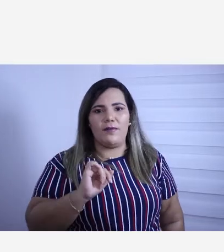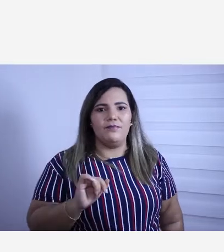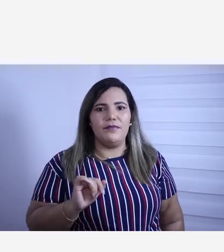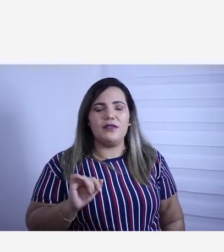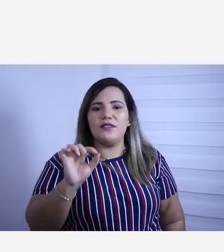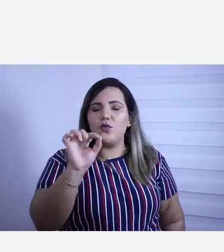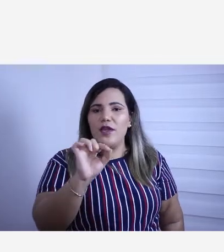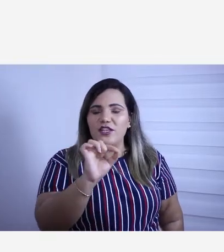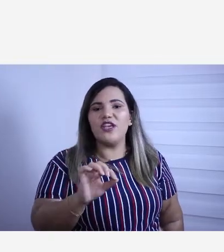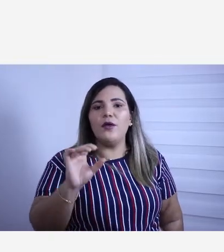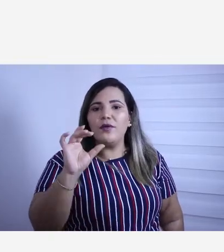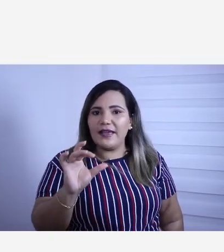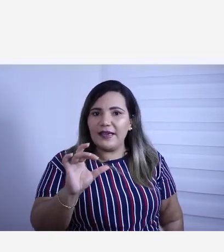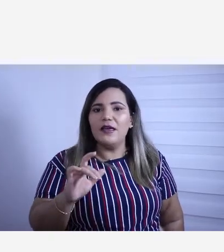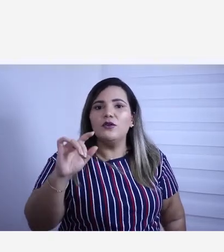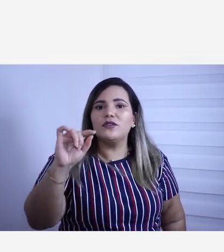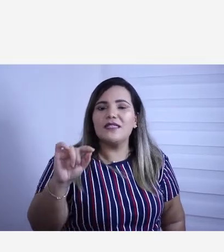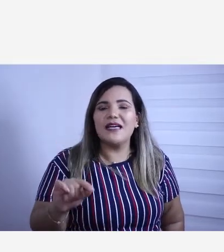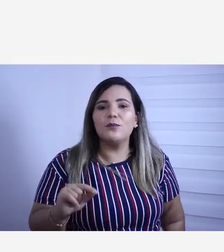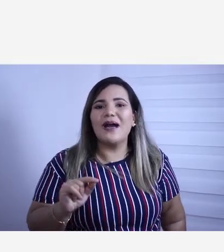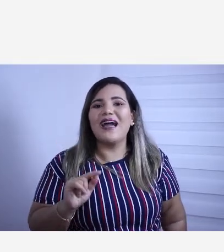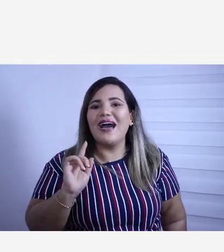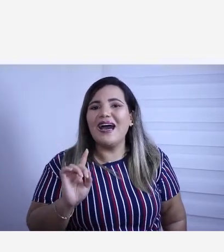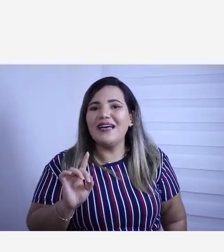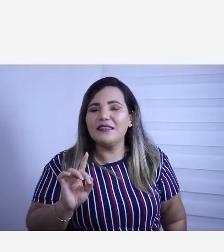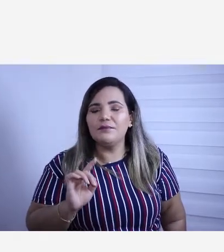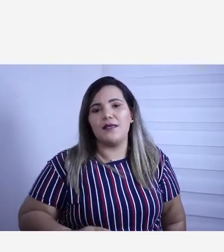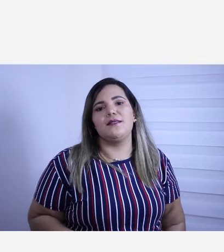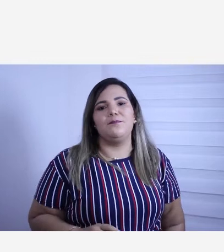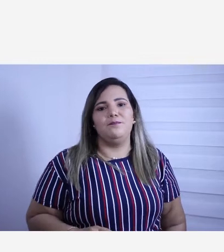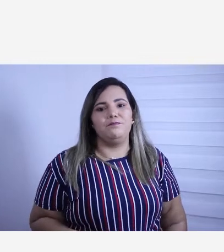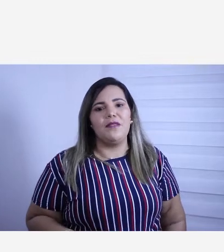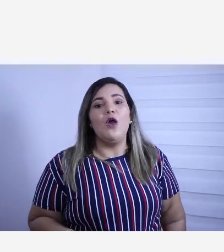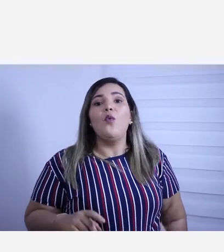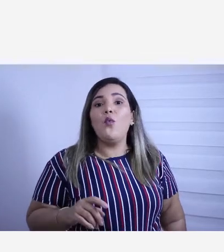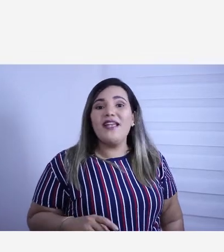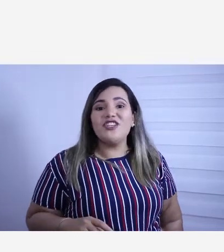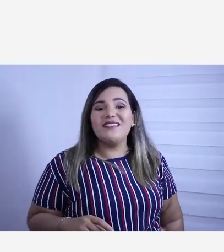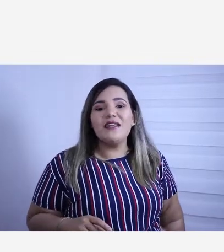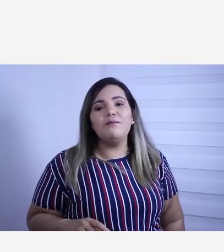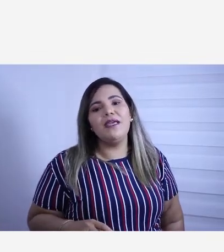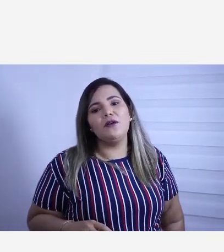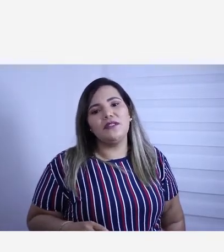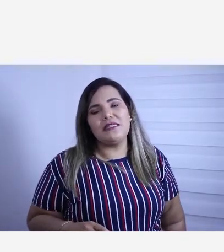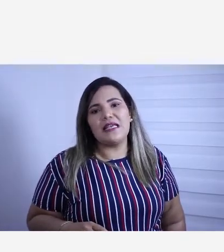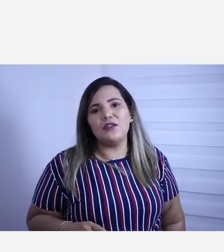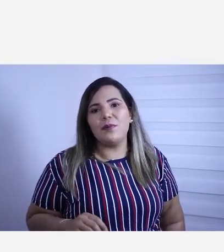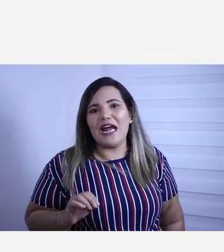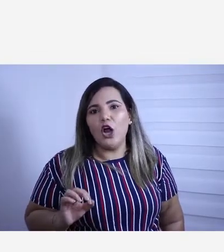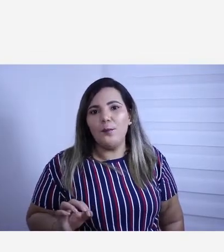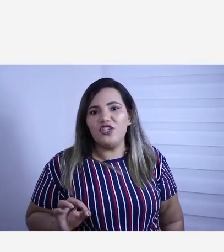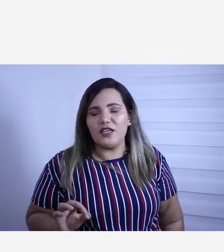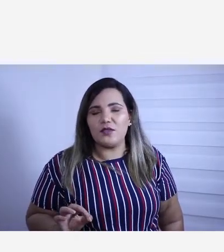selva então esse leite é o que utilizado para animais ele também é